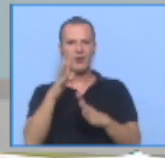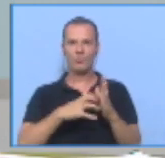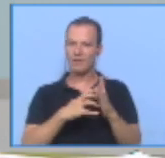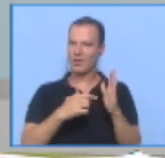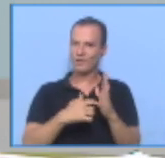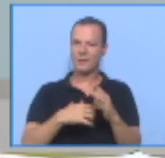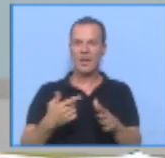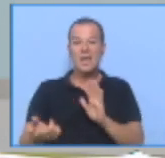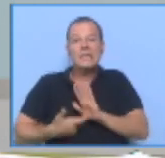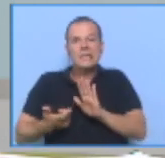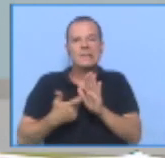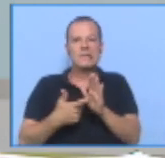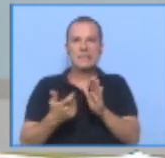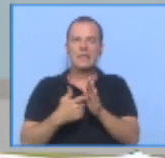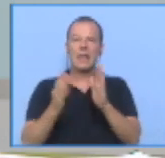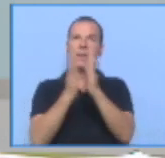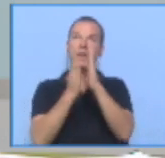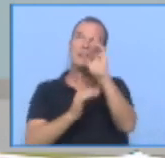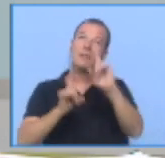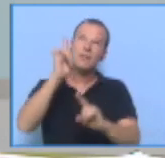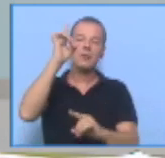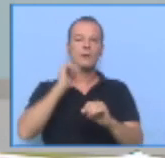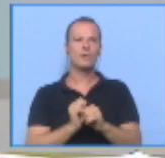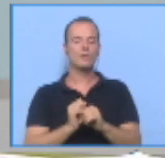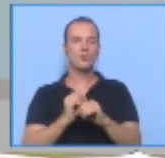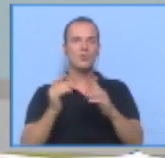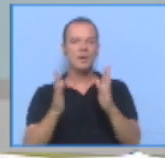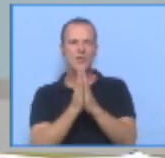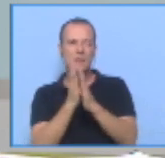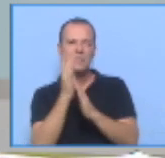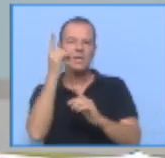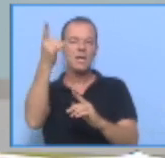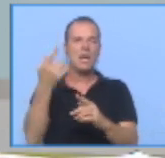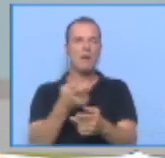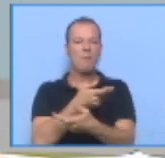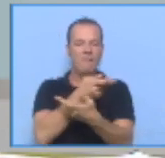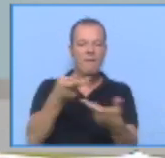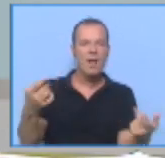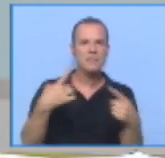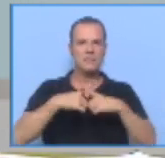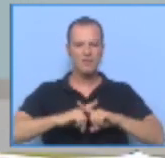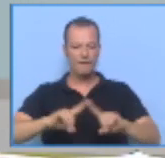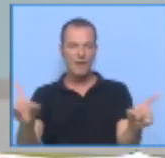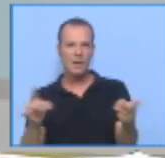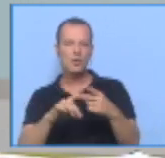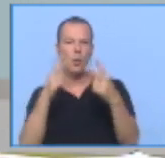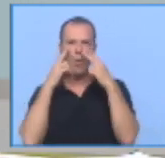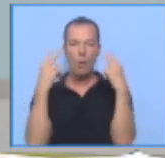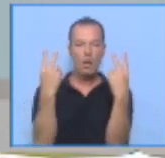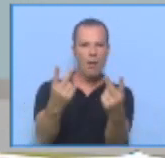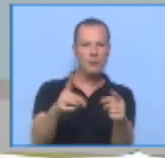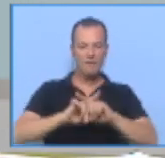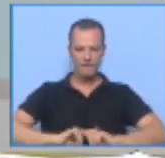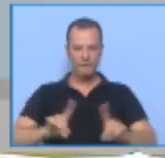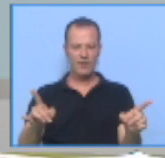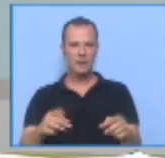absoluta que nós temos da profecia. Ou seja, a profecia, um dizer diferente, um olhar diferente, um ousar